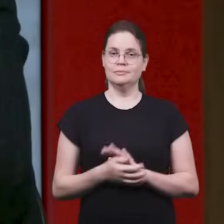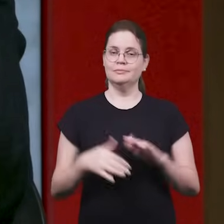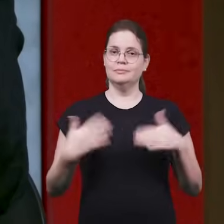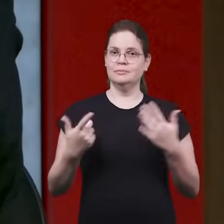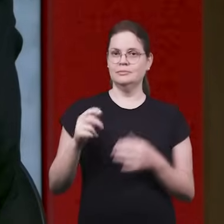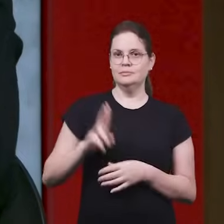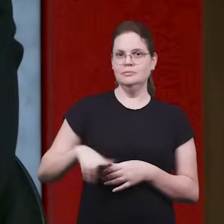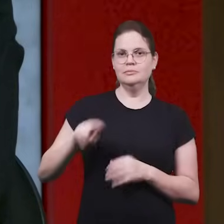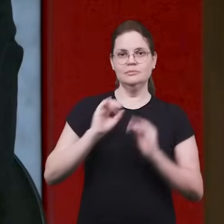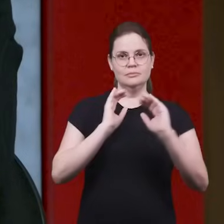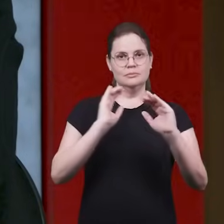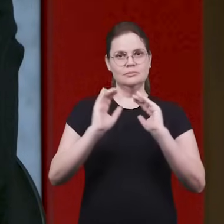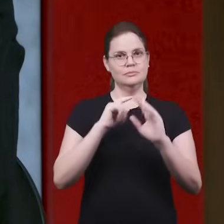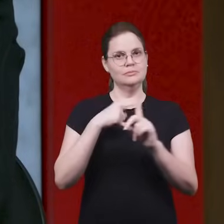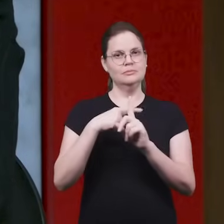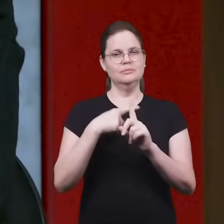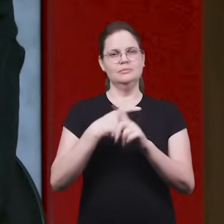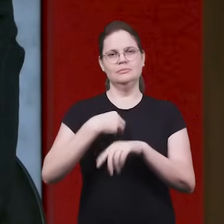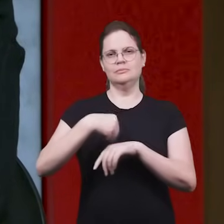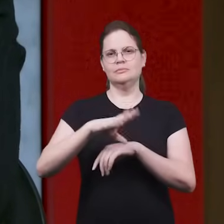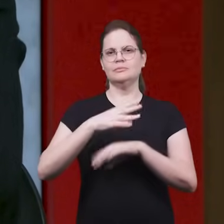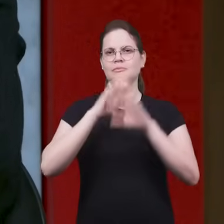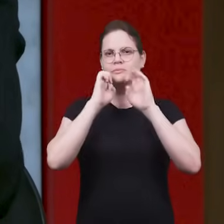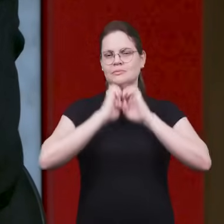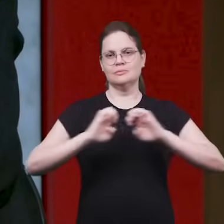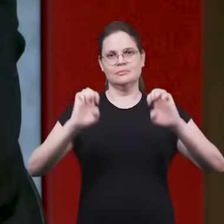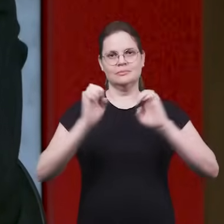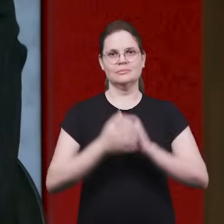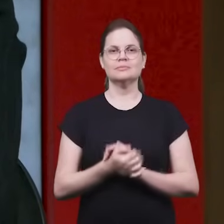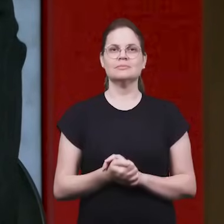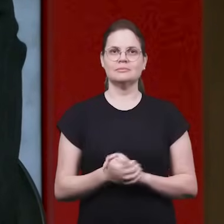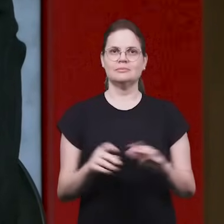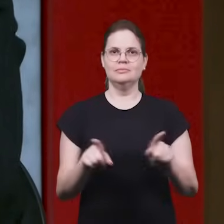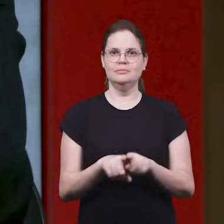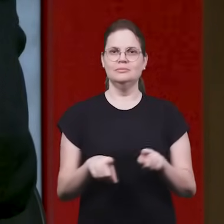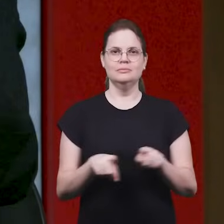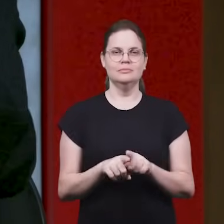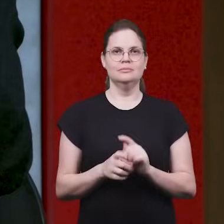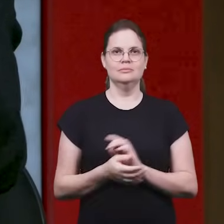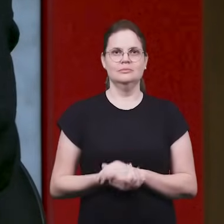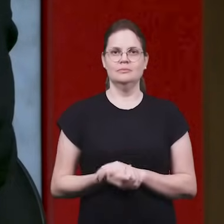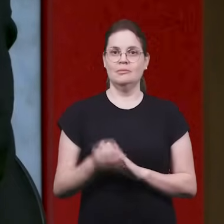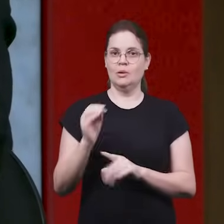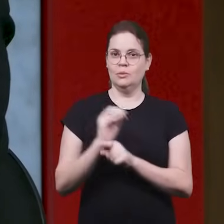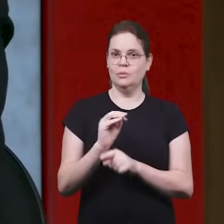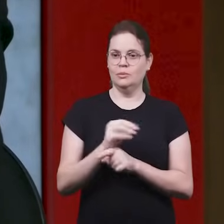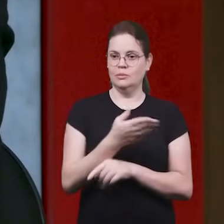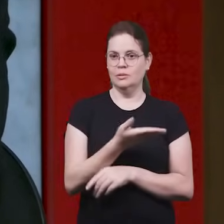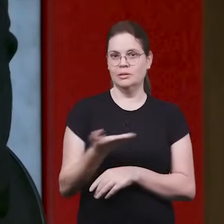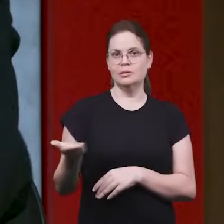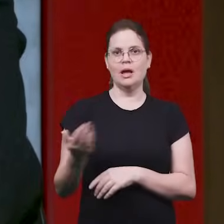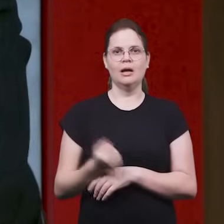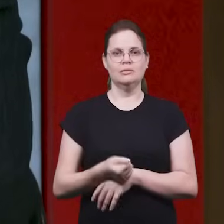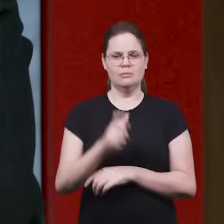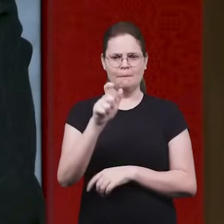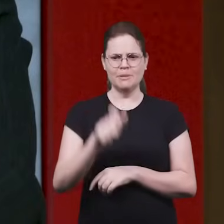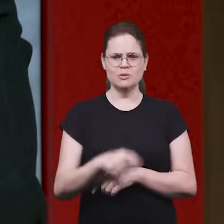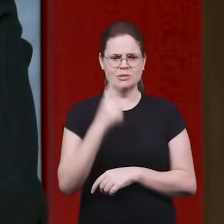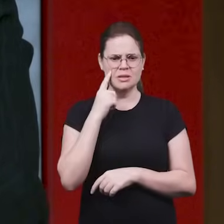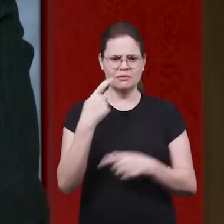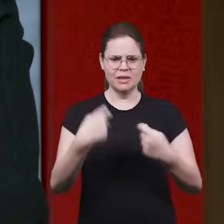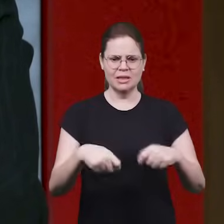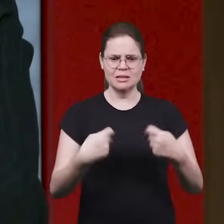vida. Então, utilize a comunicação positiva para evangelizar, para cuidar de um